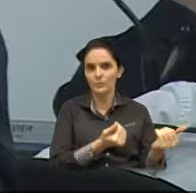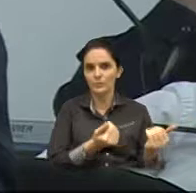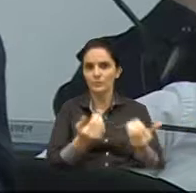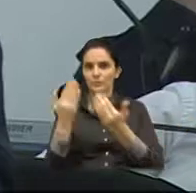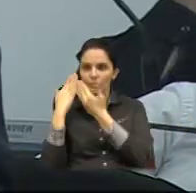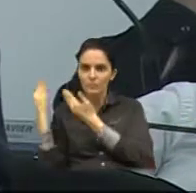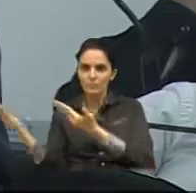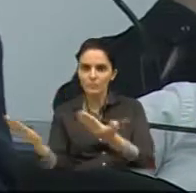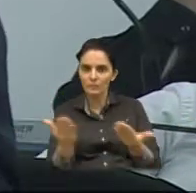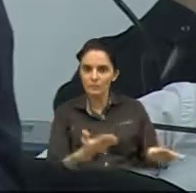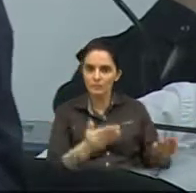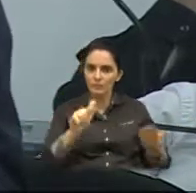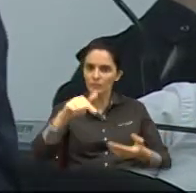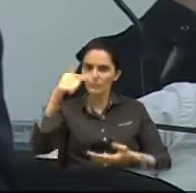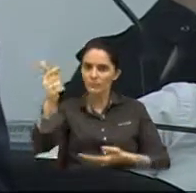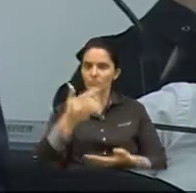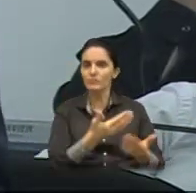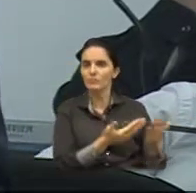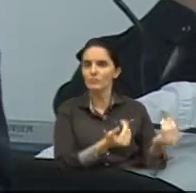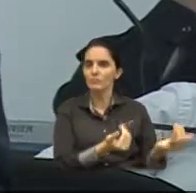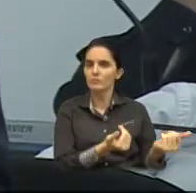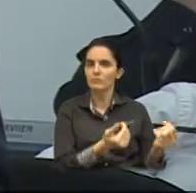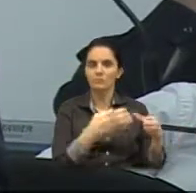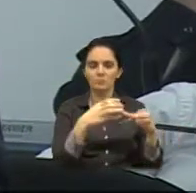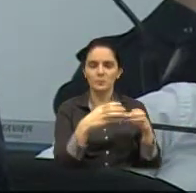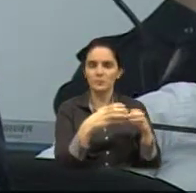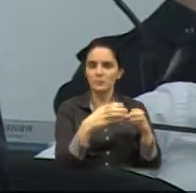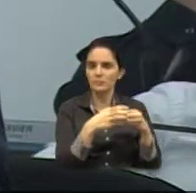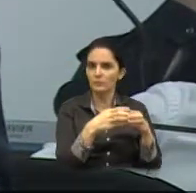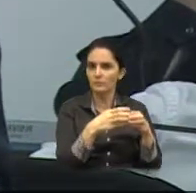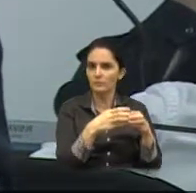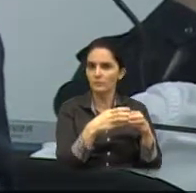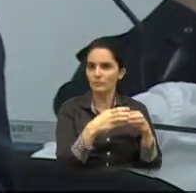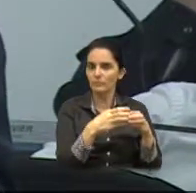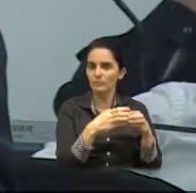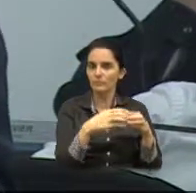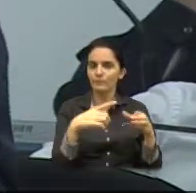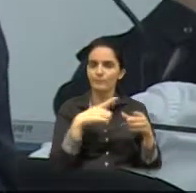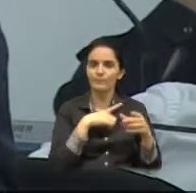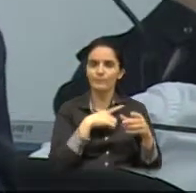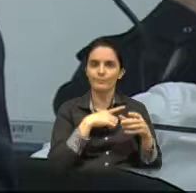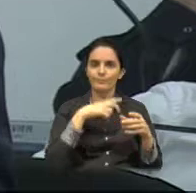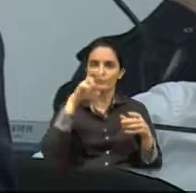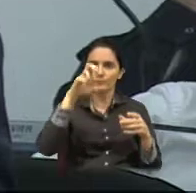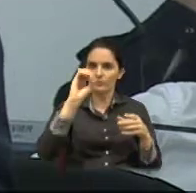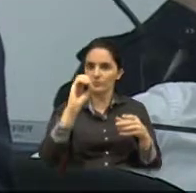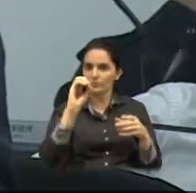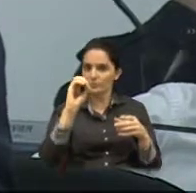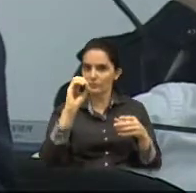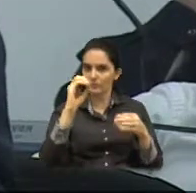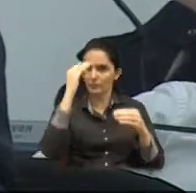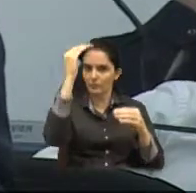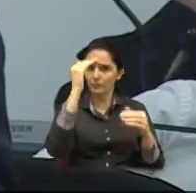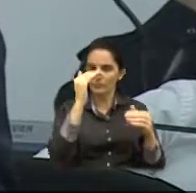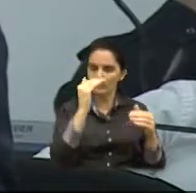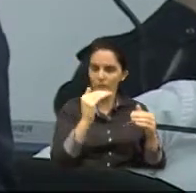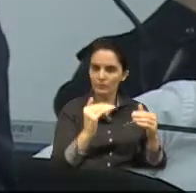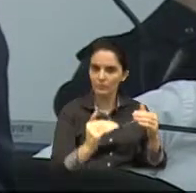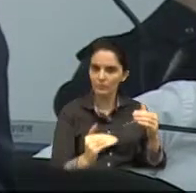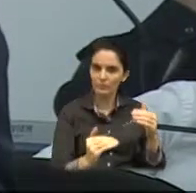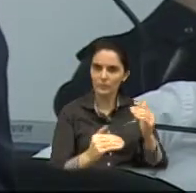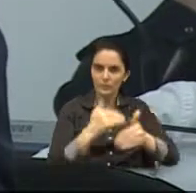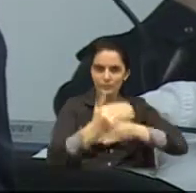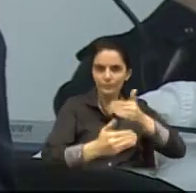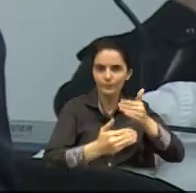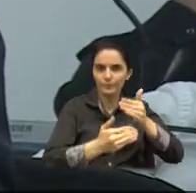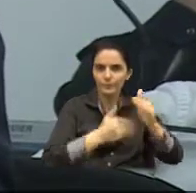aí para grupo fechado e propõem 50 desafios, onde a cada vai passando as suas fases e com o